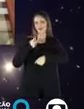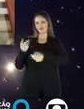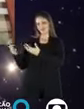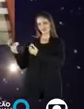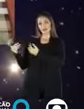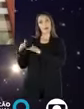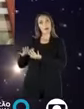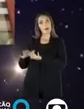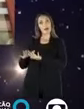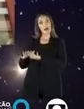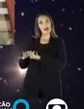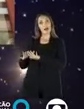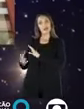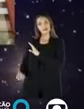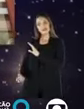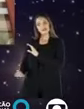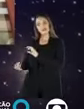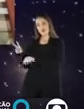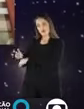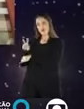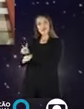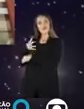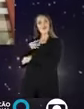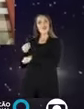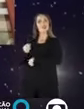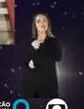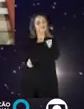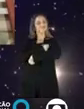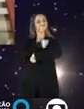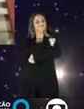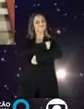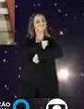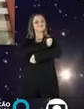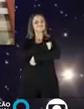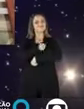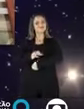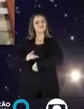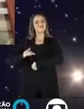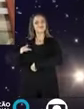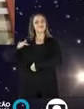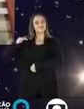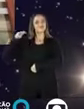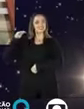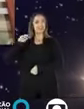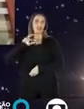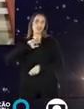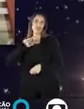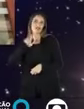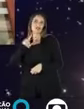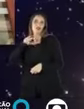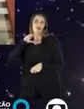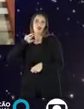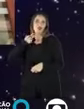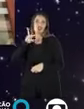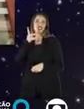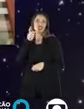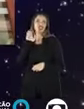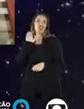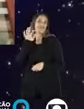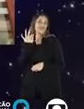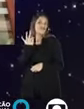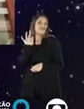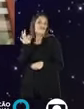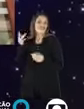criei meus filhos no início cozinhando. Então, assim, não sou uma chefe como a Bela Gil, mas gosto de